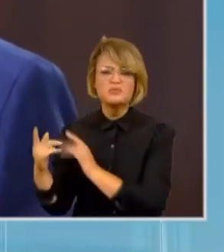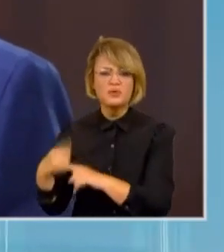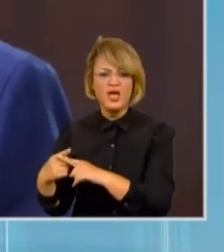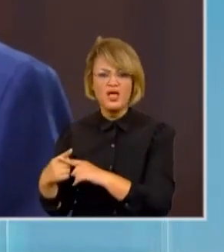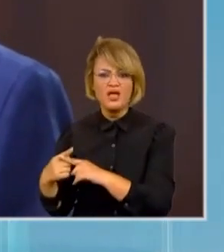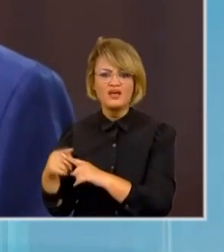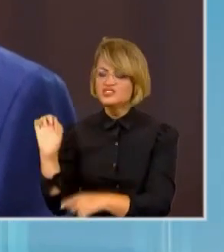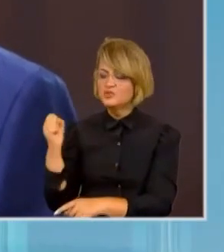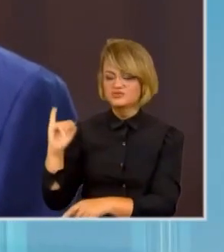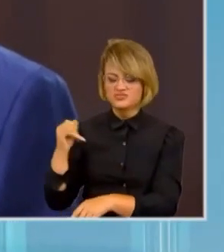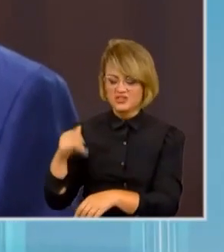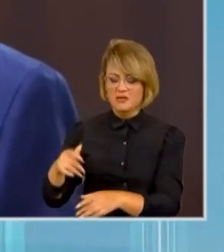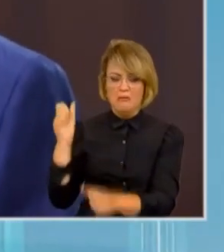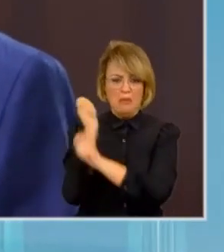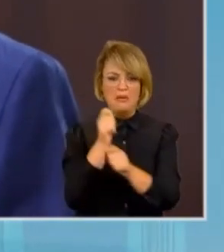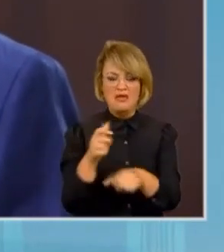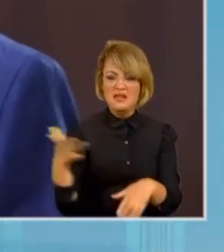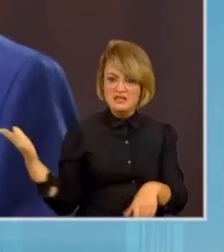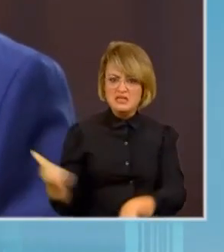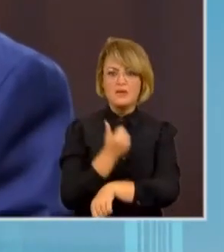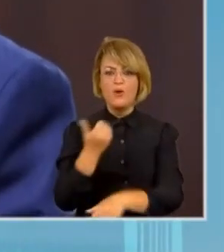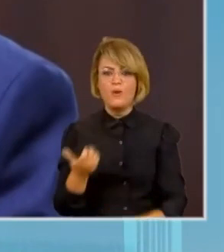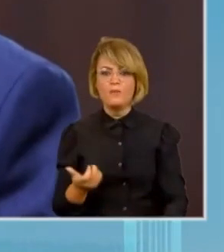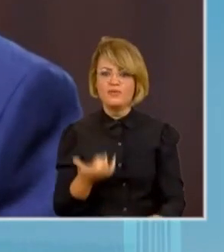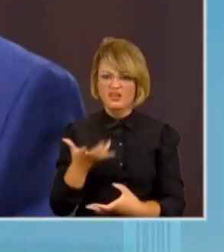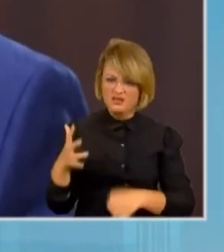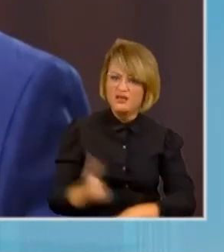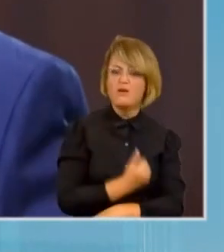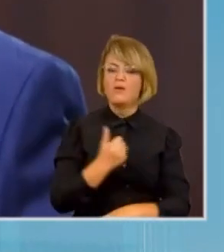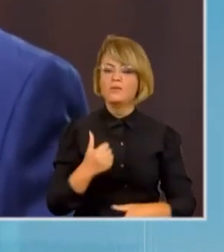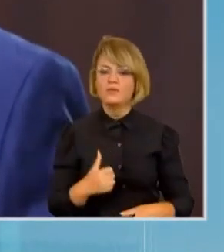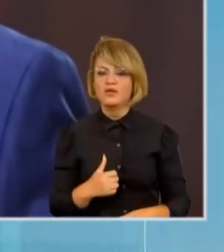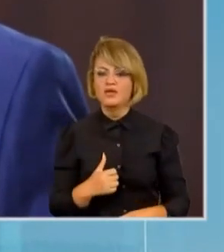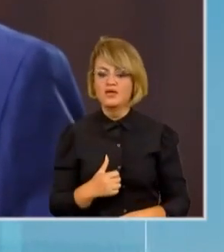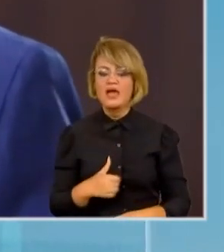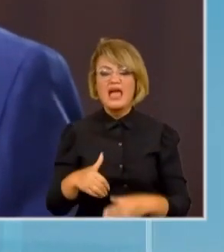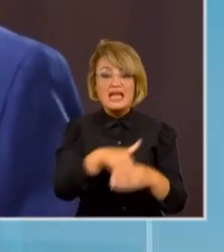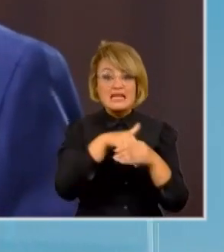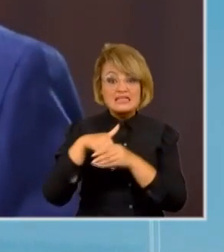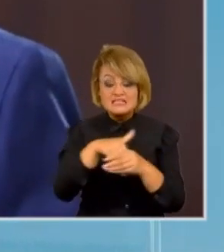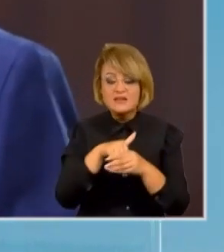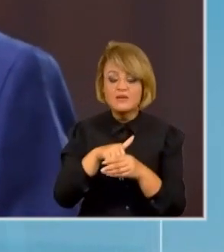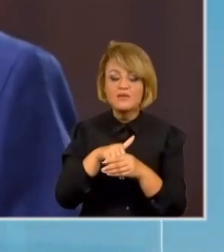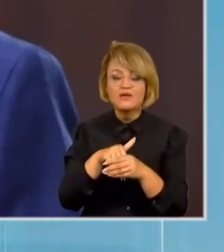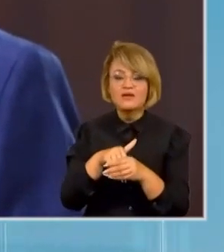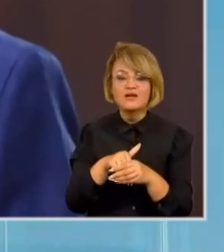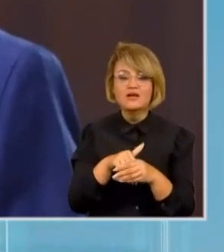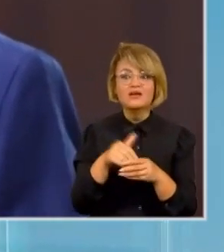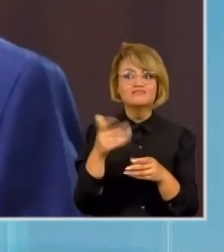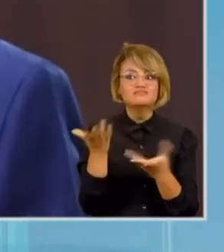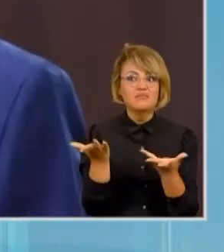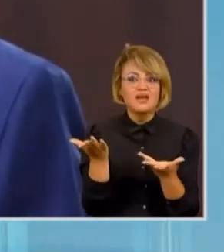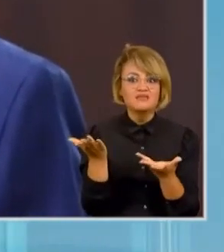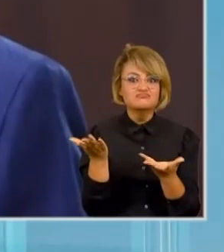e afirmou que logo no início que essas informações era algo simples, era apenas ter a senha e o login